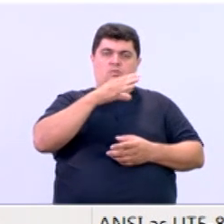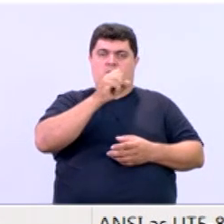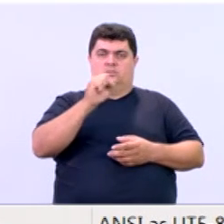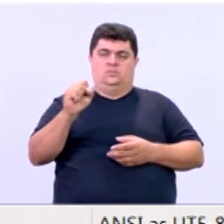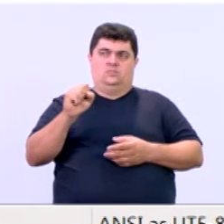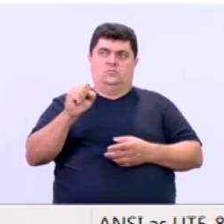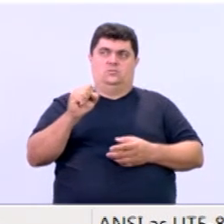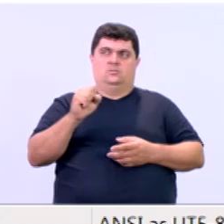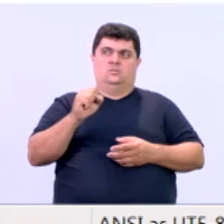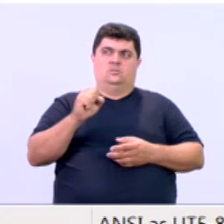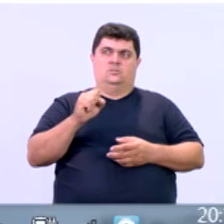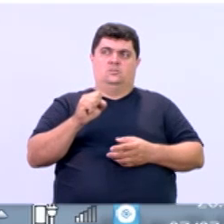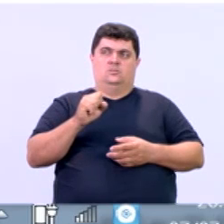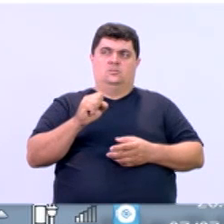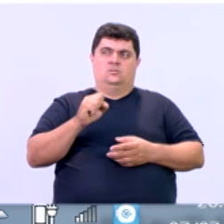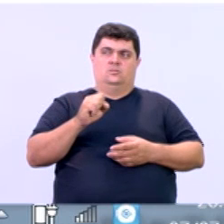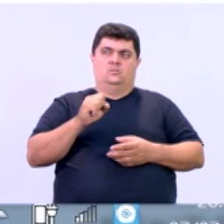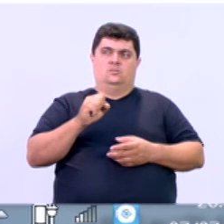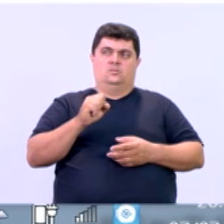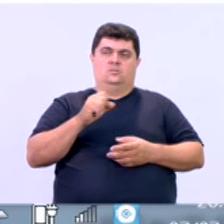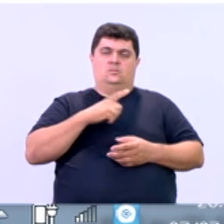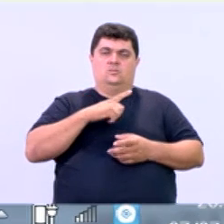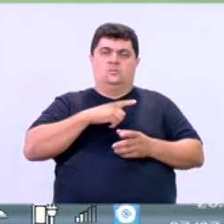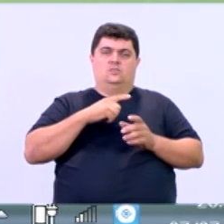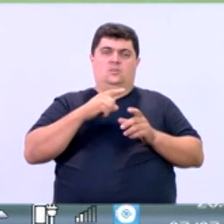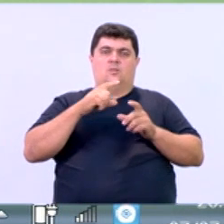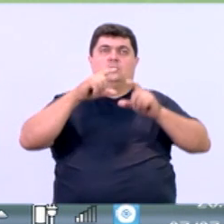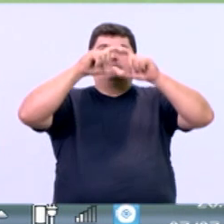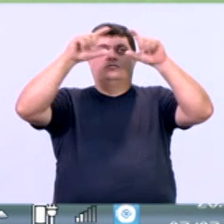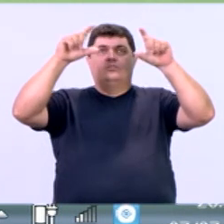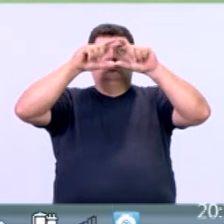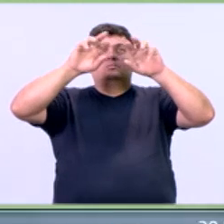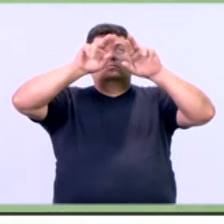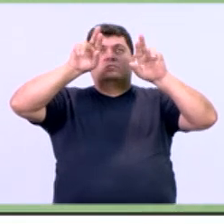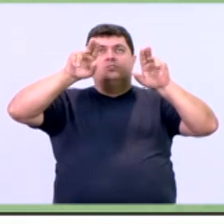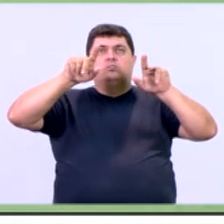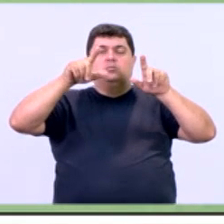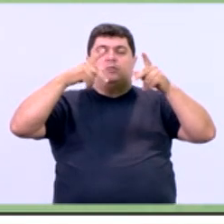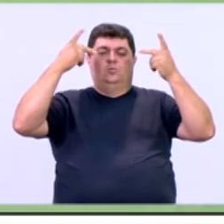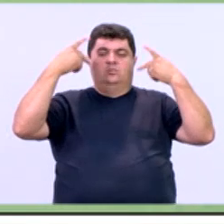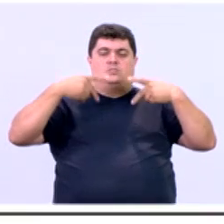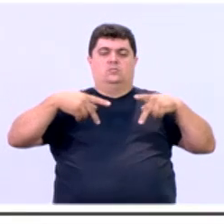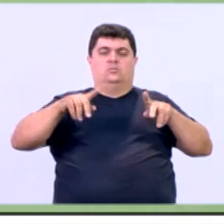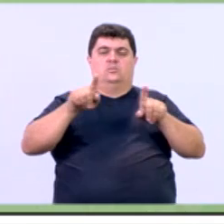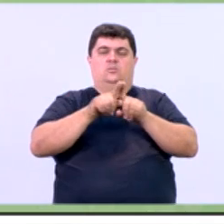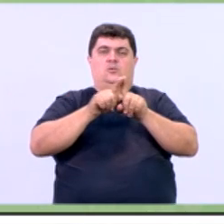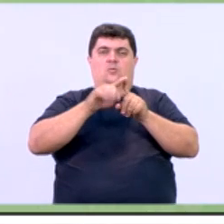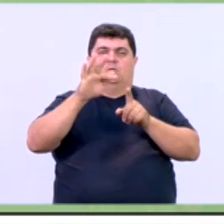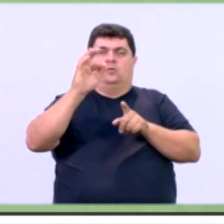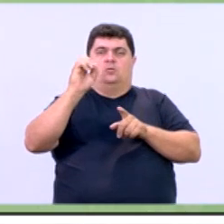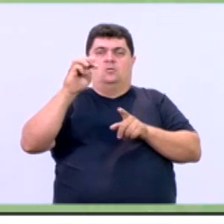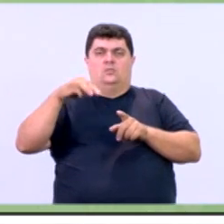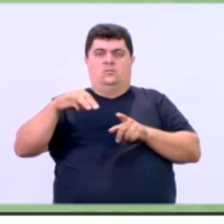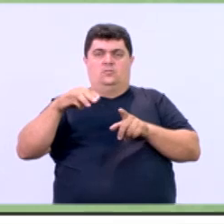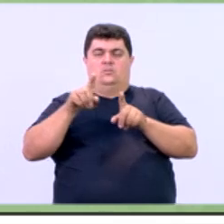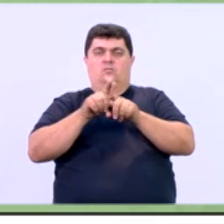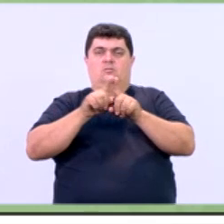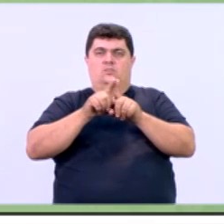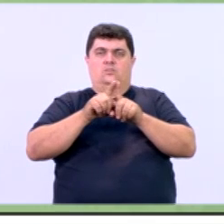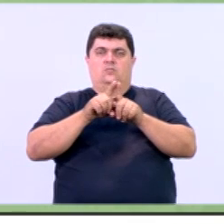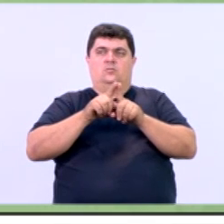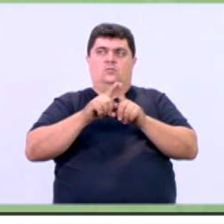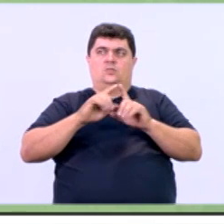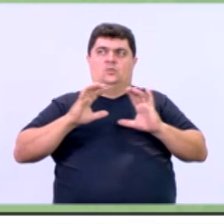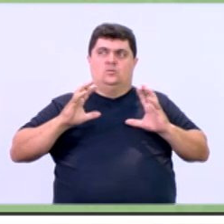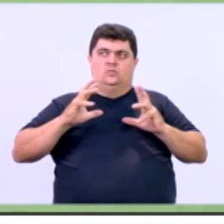estilos.css estiliza o cabeçalho da página, o corpo da página, o formulário, né, o corpo e o